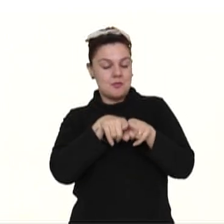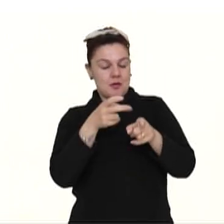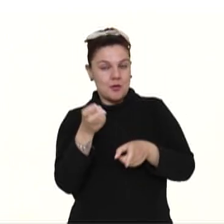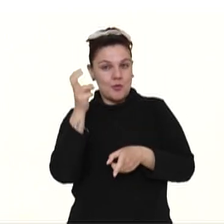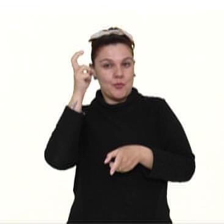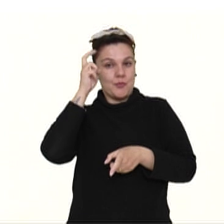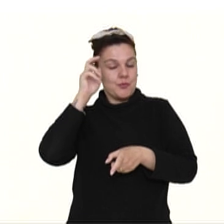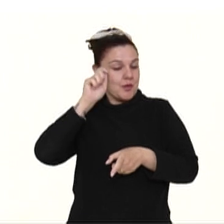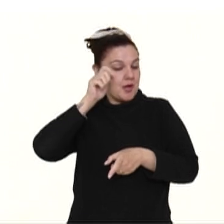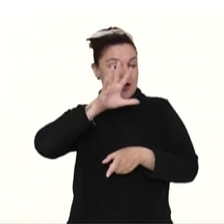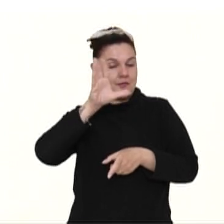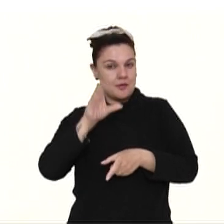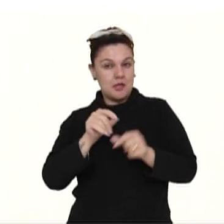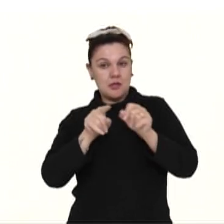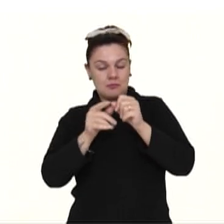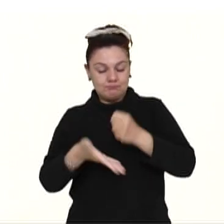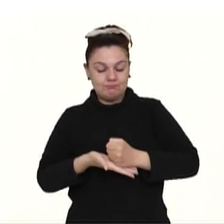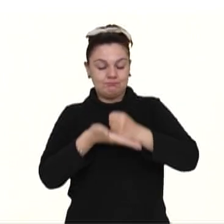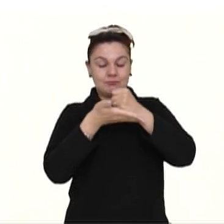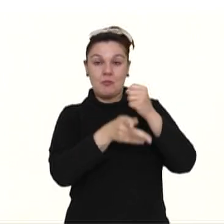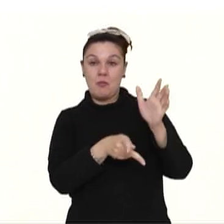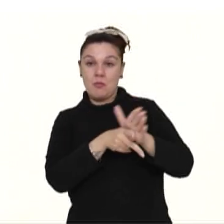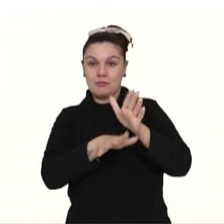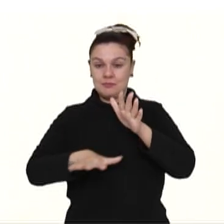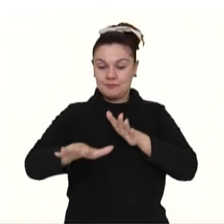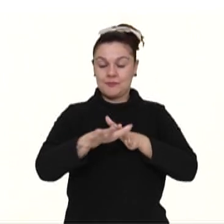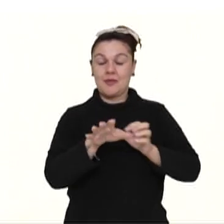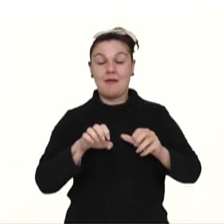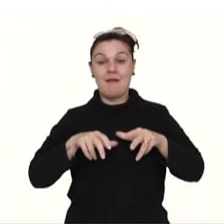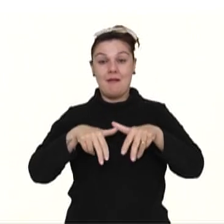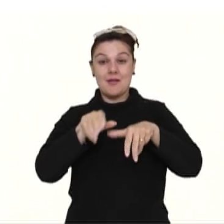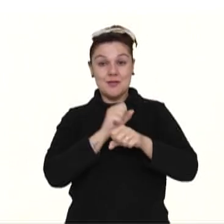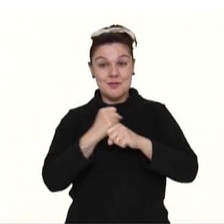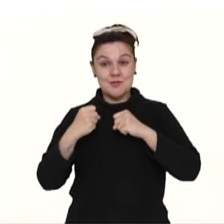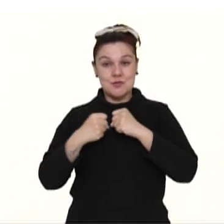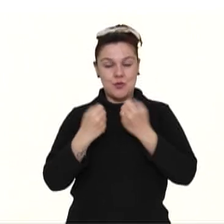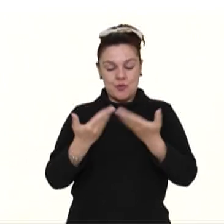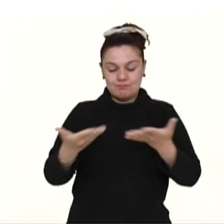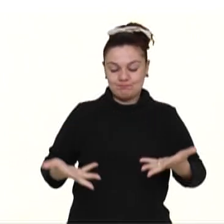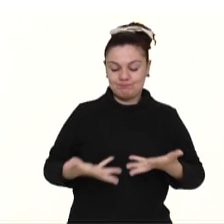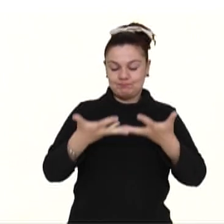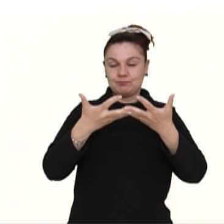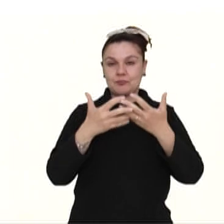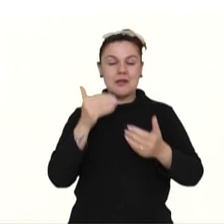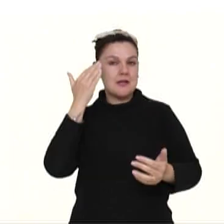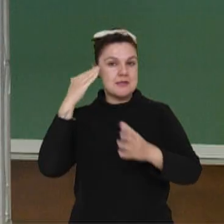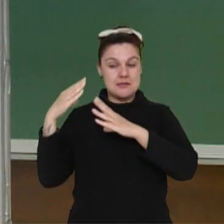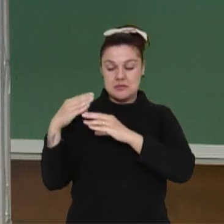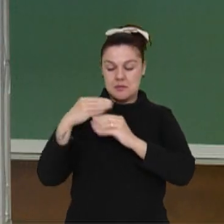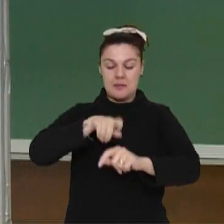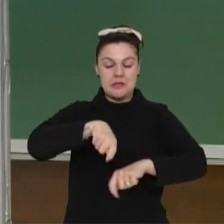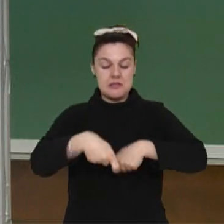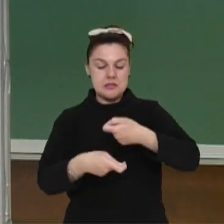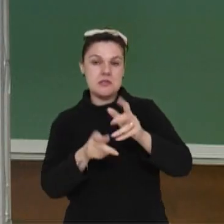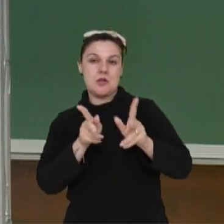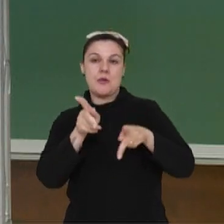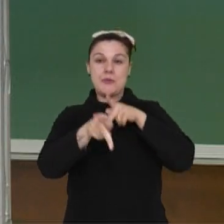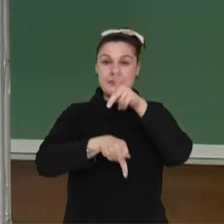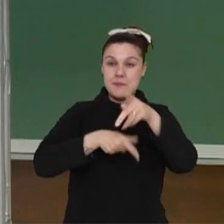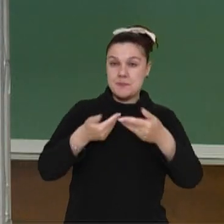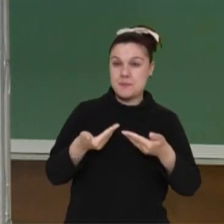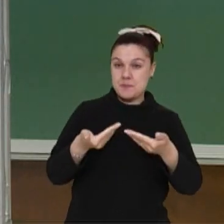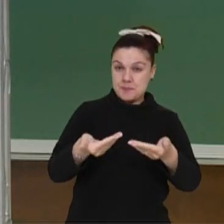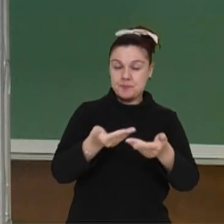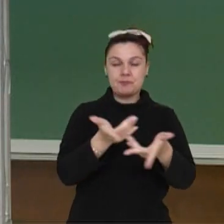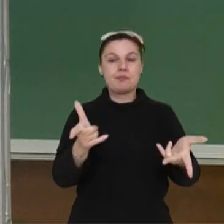Então, matrizes que fazem parte dessa formação étnica e social, e a gente reforçou vários saberes e símbolos desses povos,